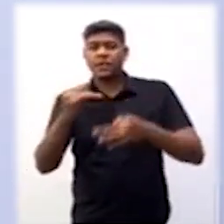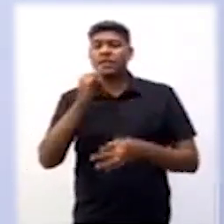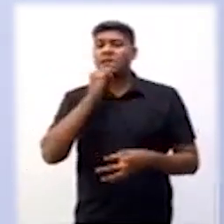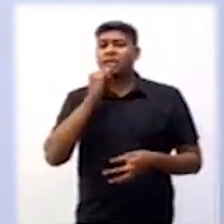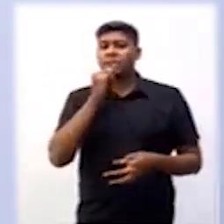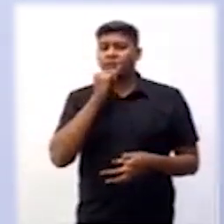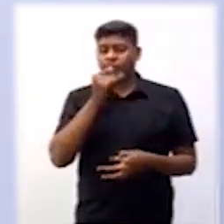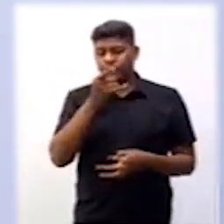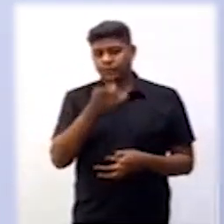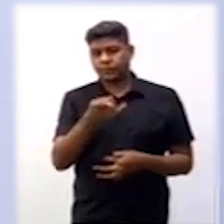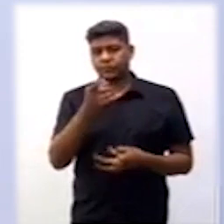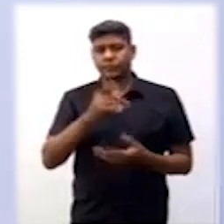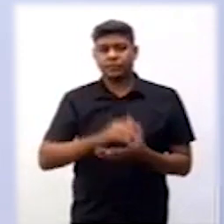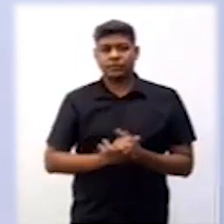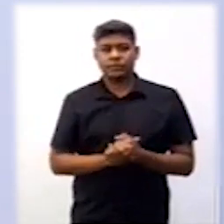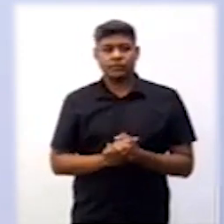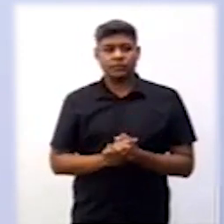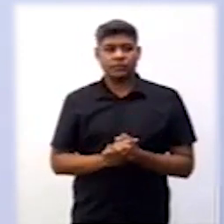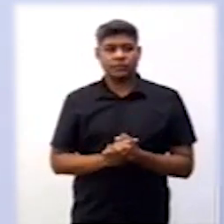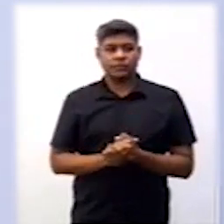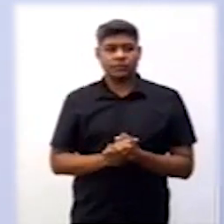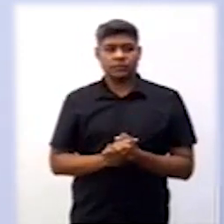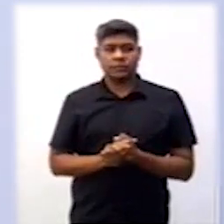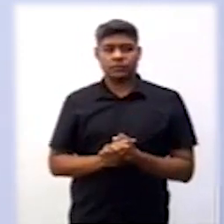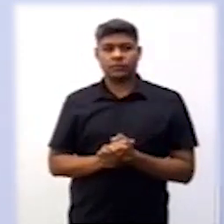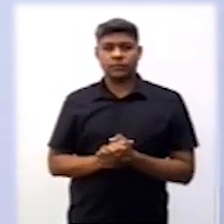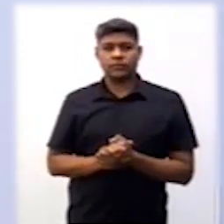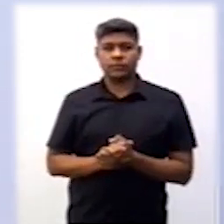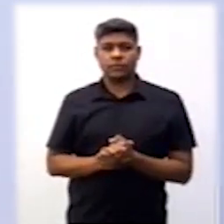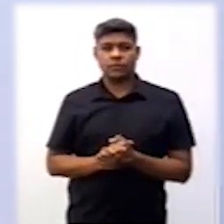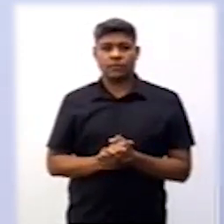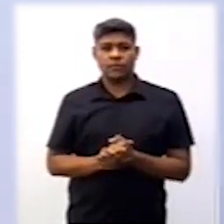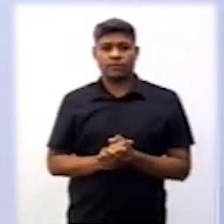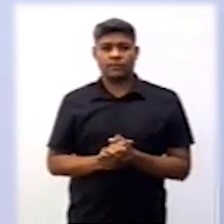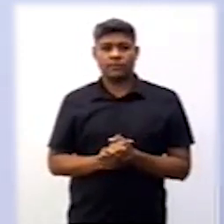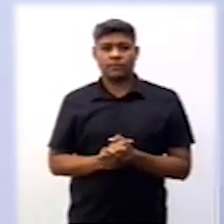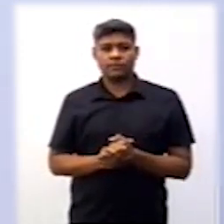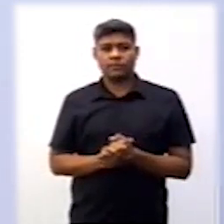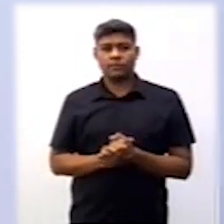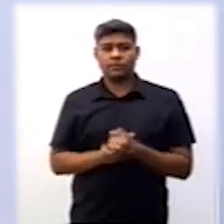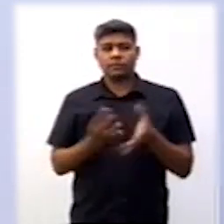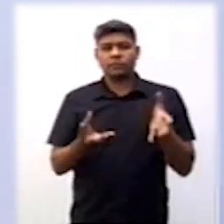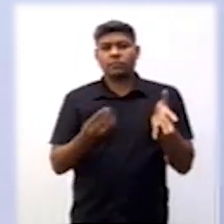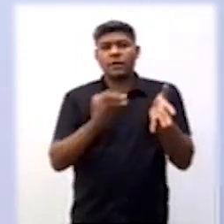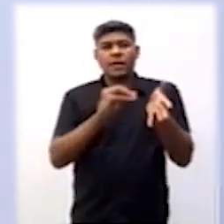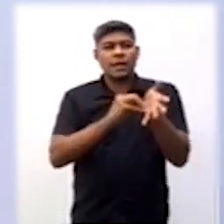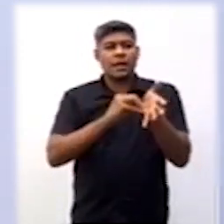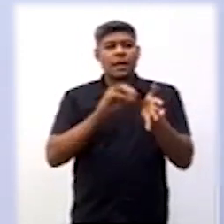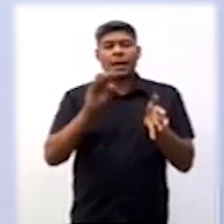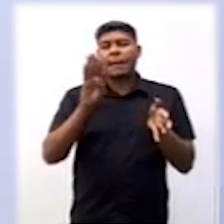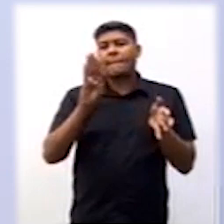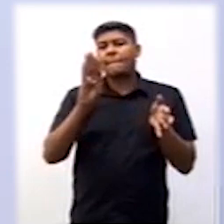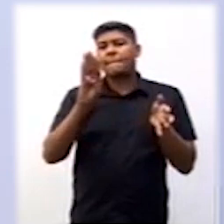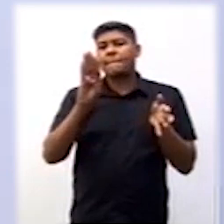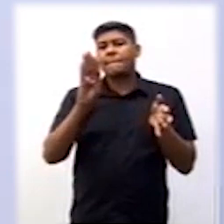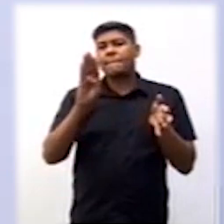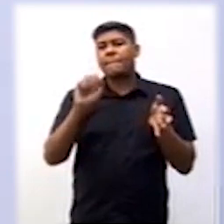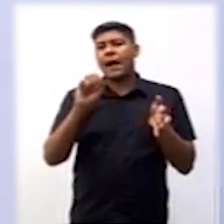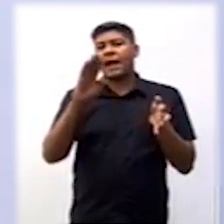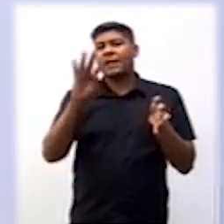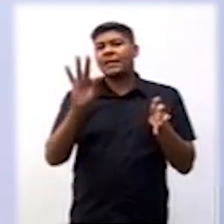vocês, que eu posso dar exemplo aqui para vocês, olha, colocar, que é o bacteriófago. Então, colocar aqui